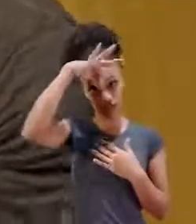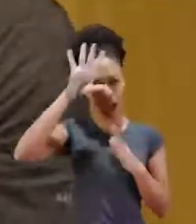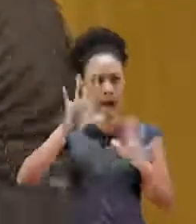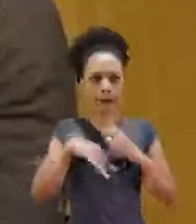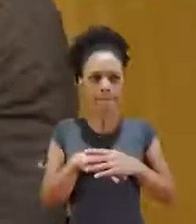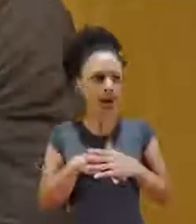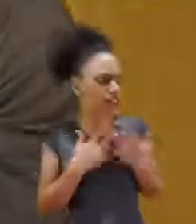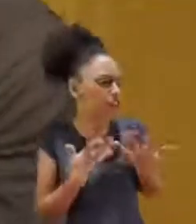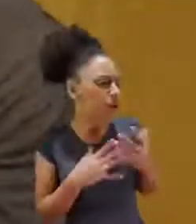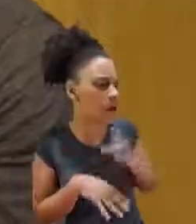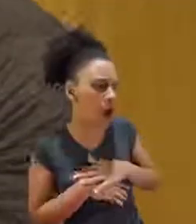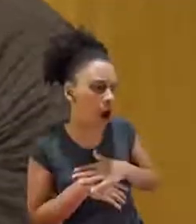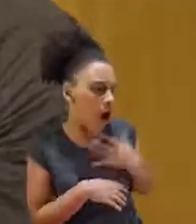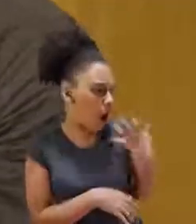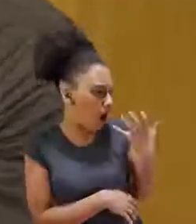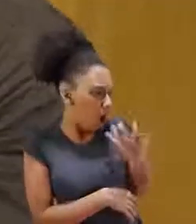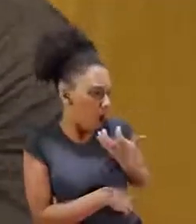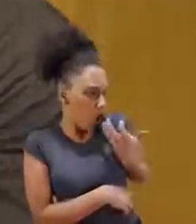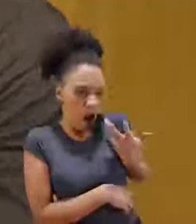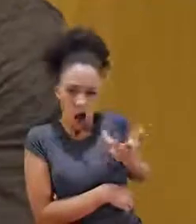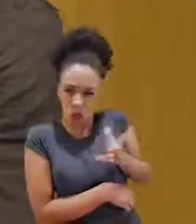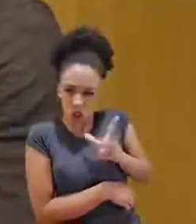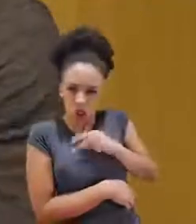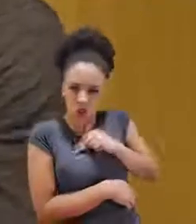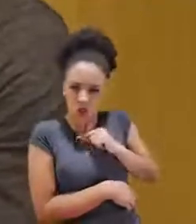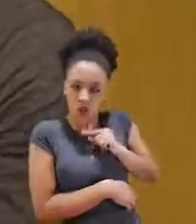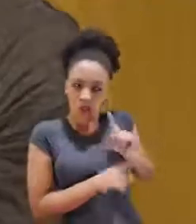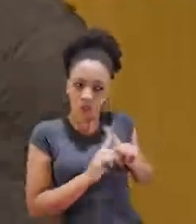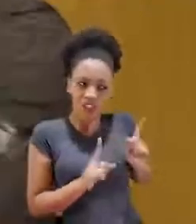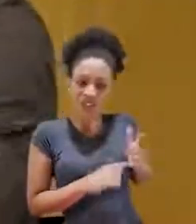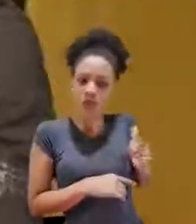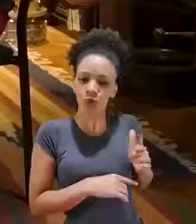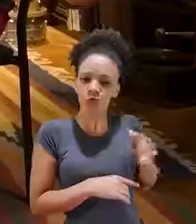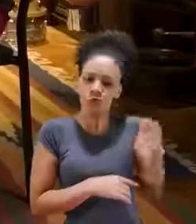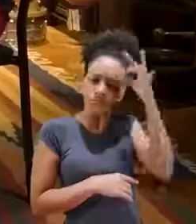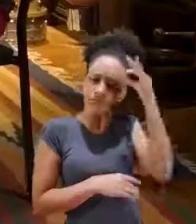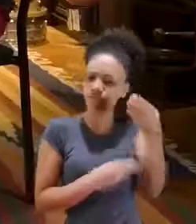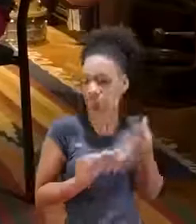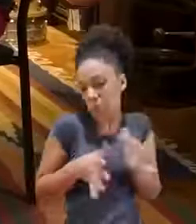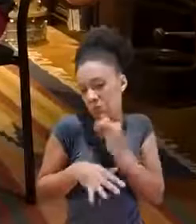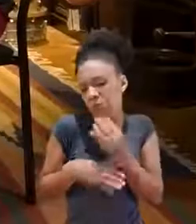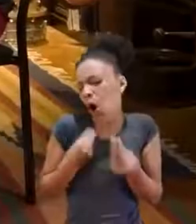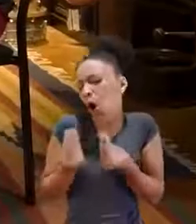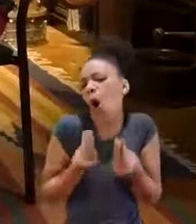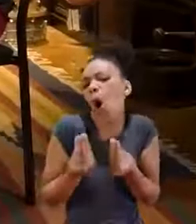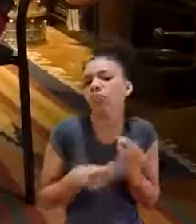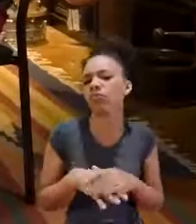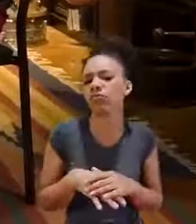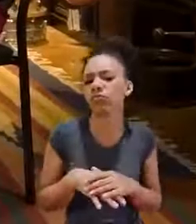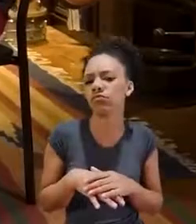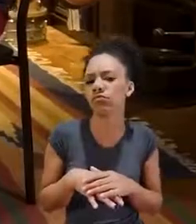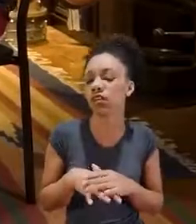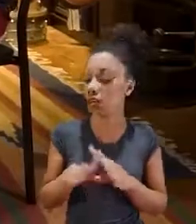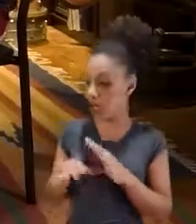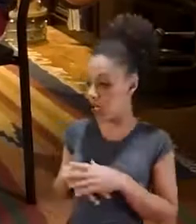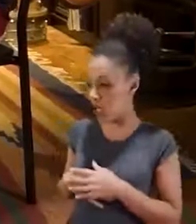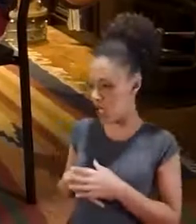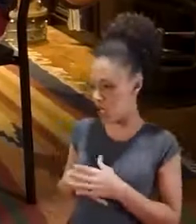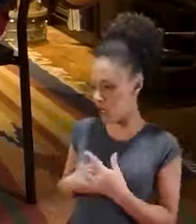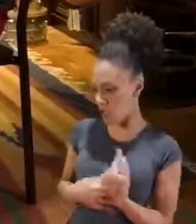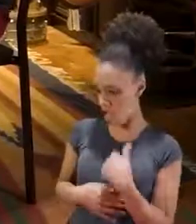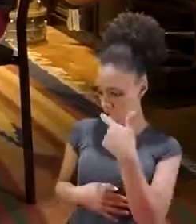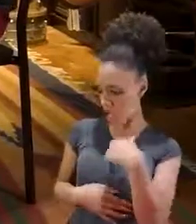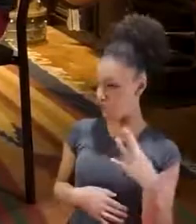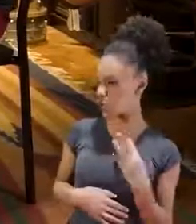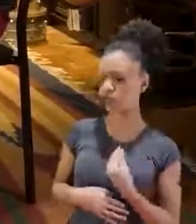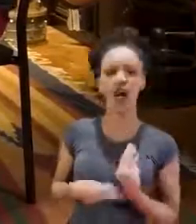mas eu me amarrei em você Nossa mas você não tem por exemplo como é que você chegar para me falar vem